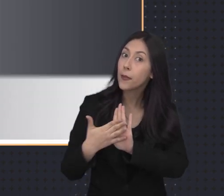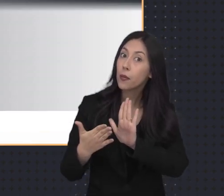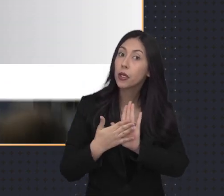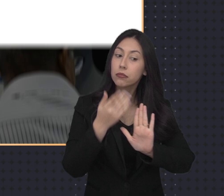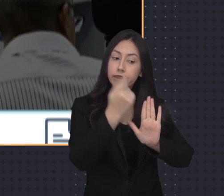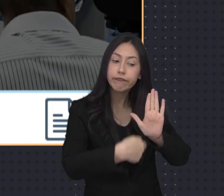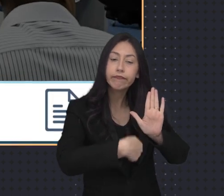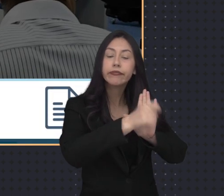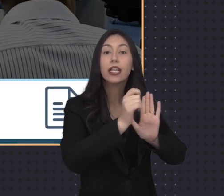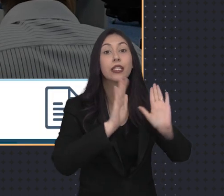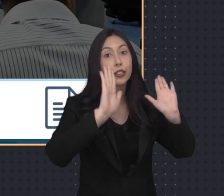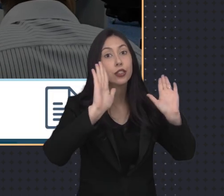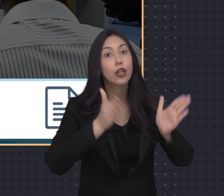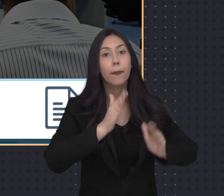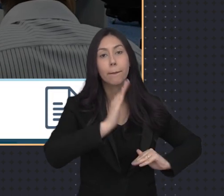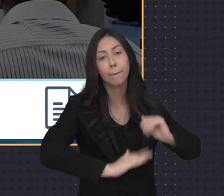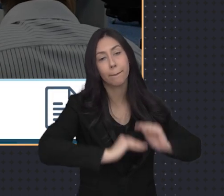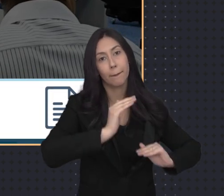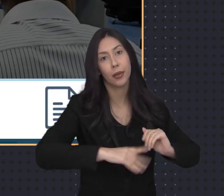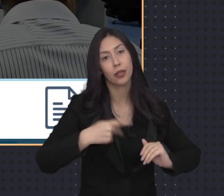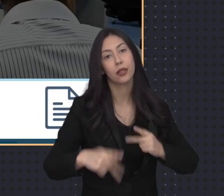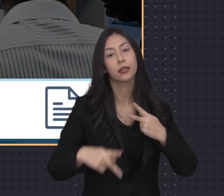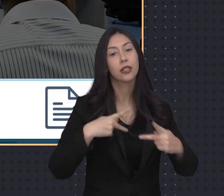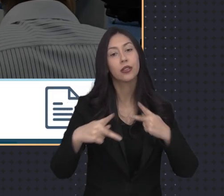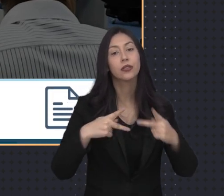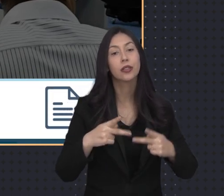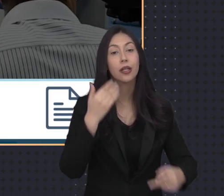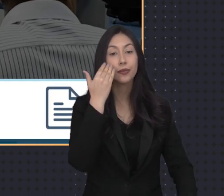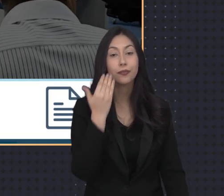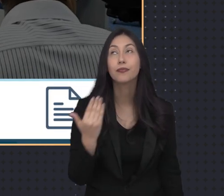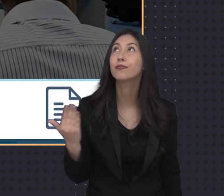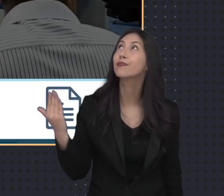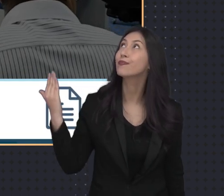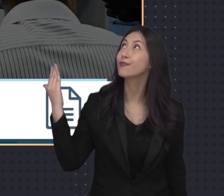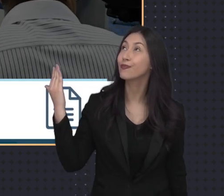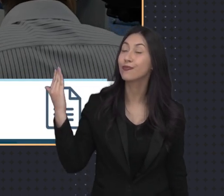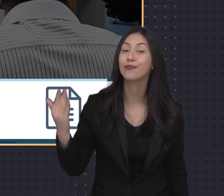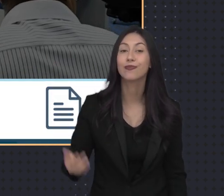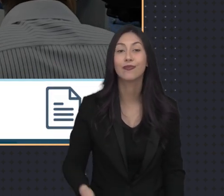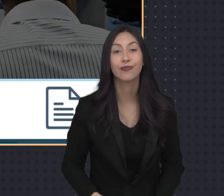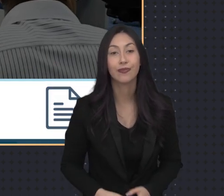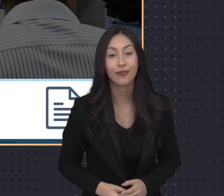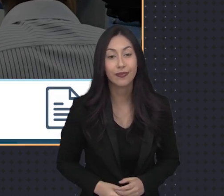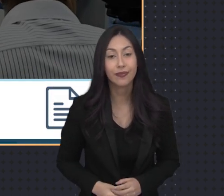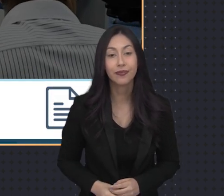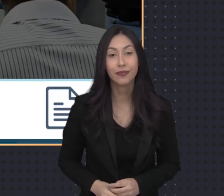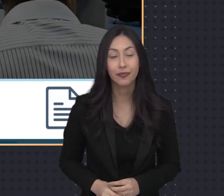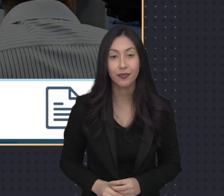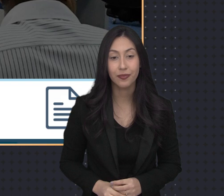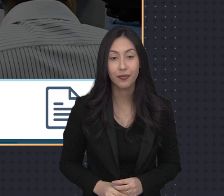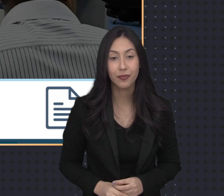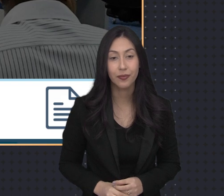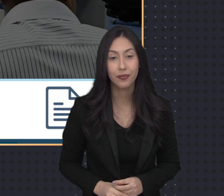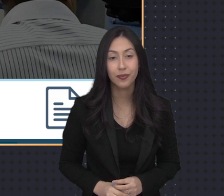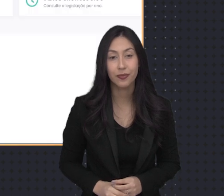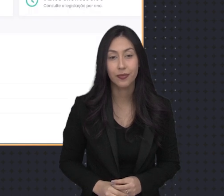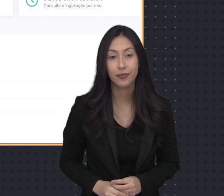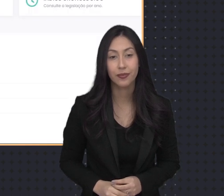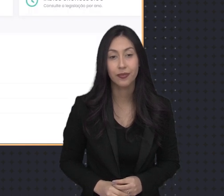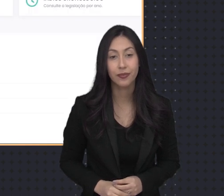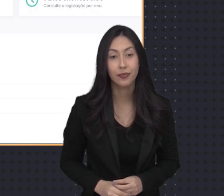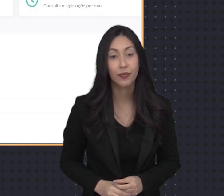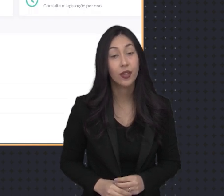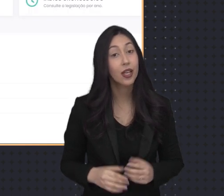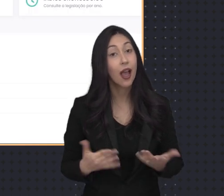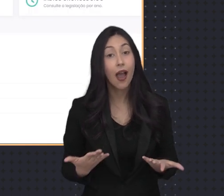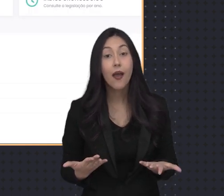propostas sancionadas que já estão em vigor em São José. Basta clicar em Atividade Legislativa, depois em